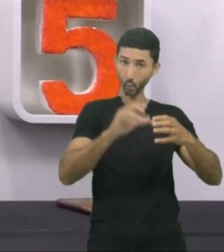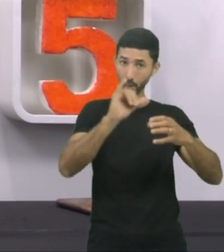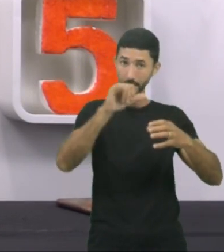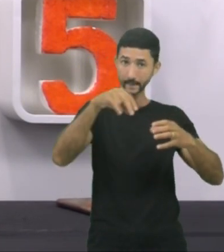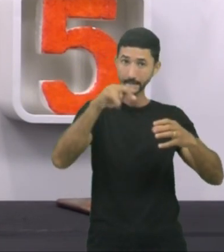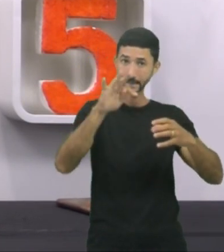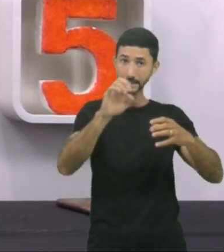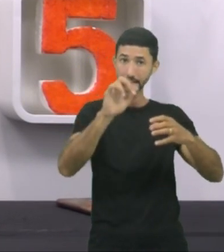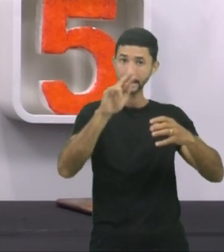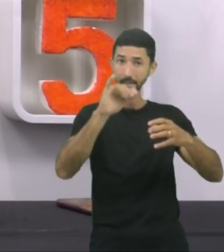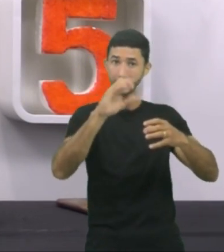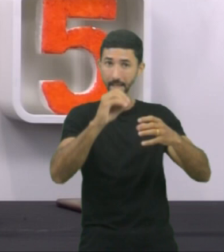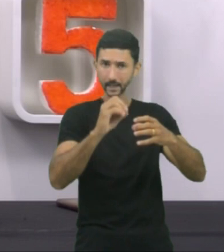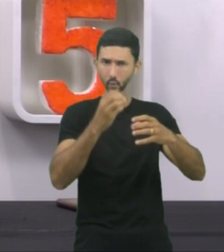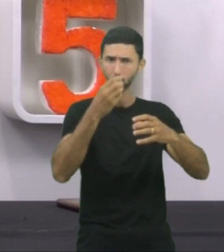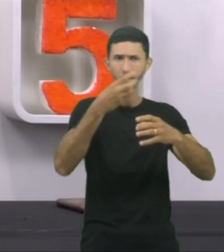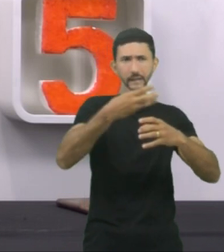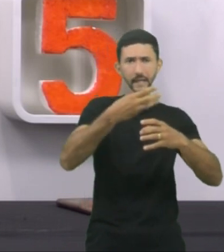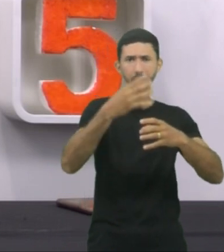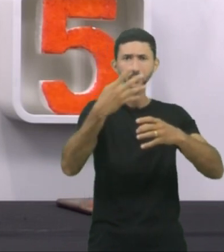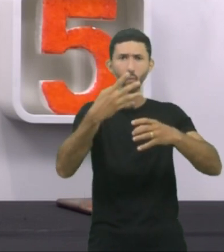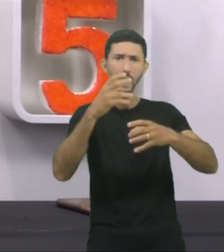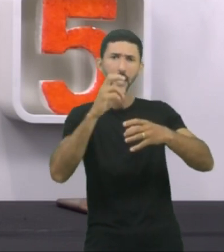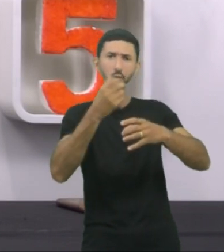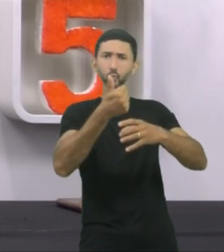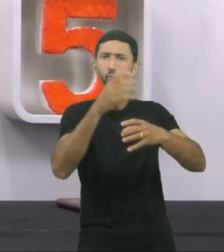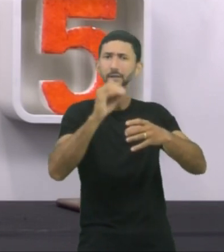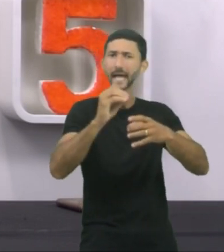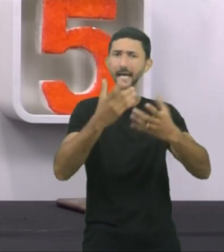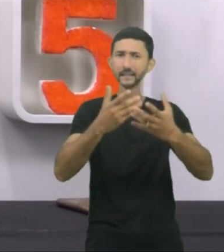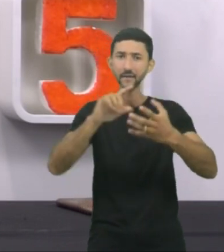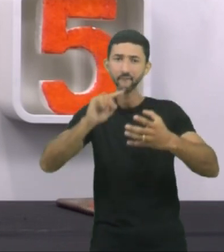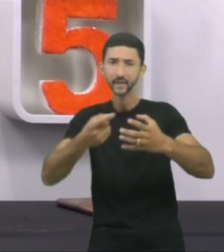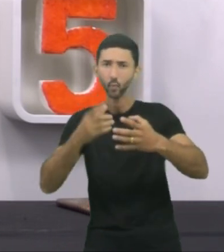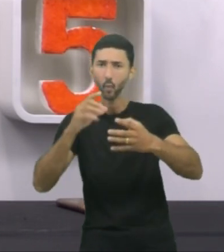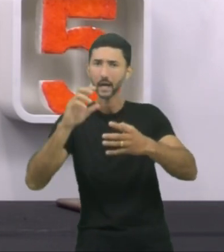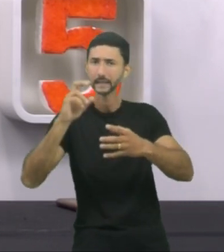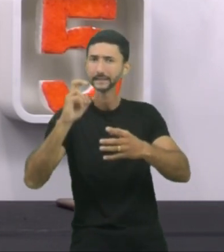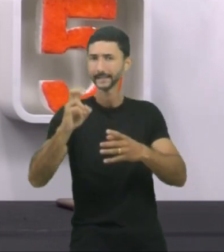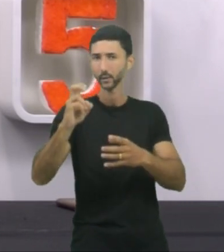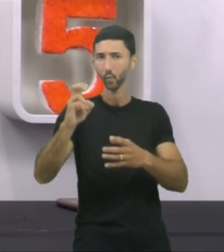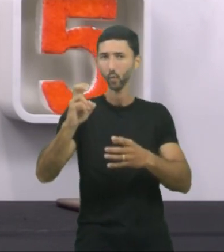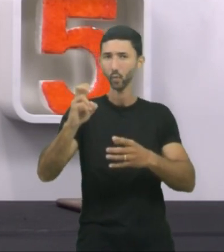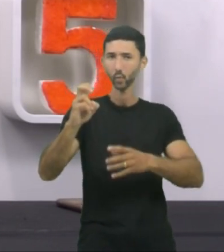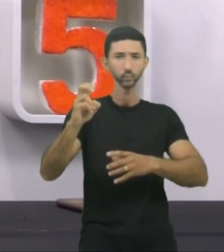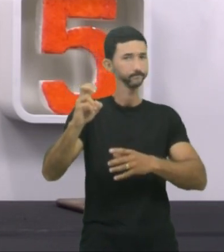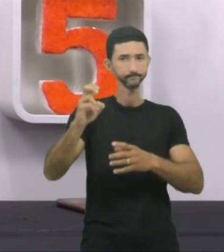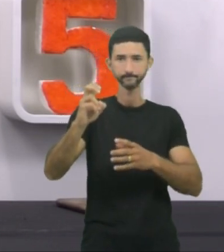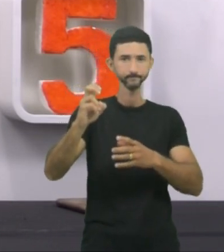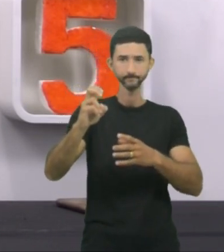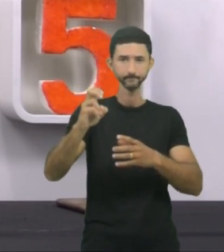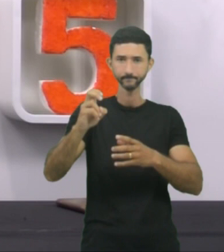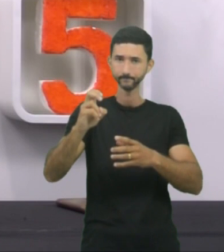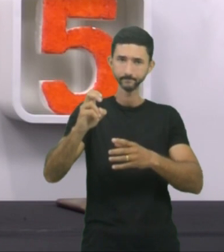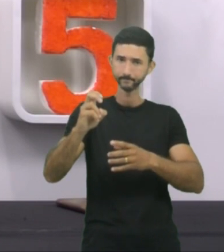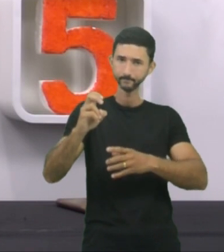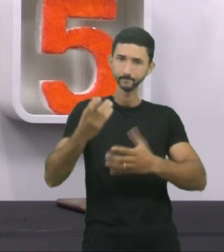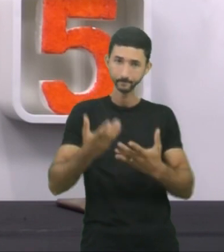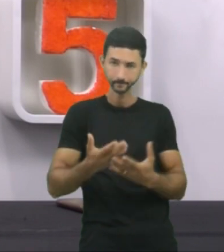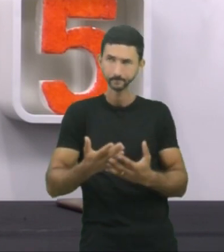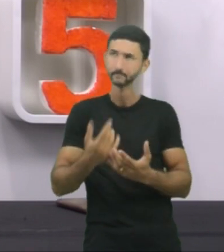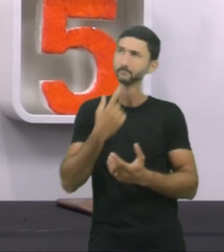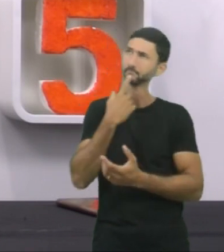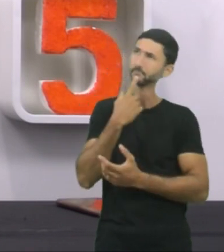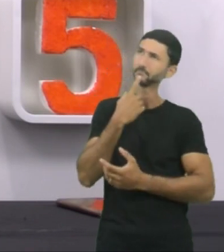Então, o 3, o 4, o 10 e o 10,5. 10,5 não é inteiro.